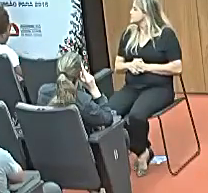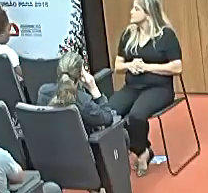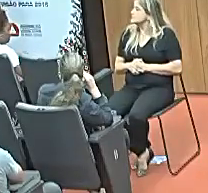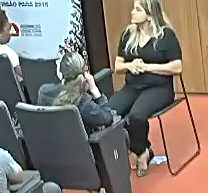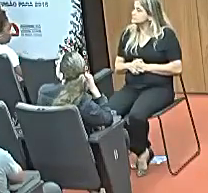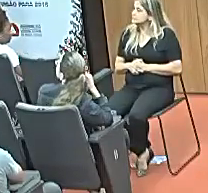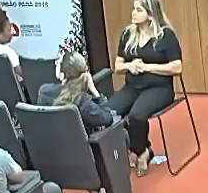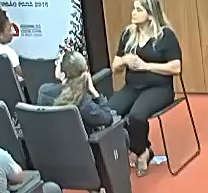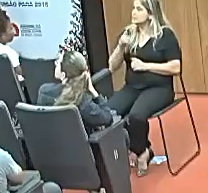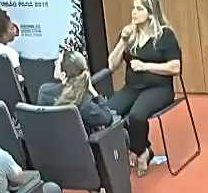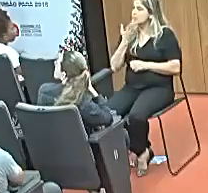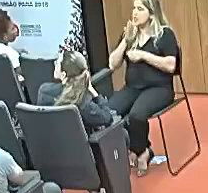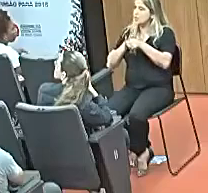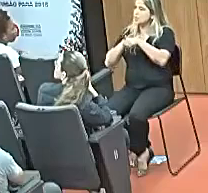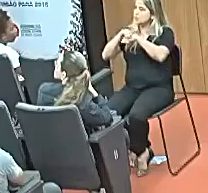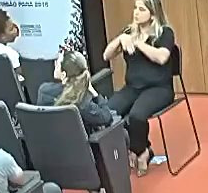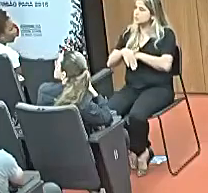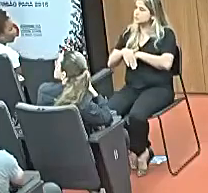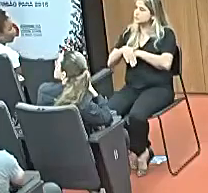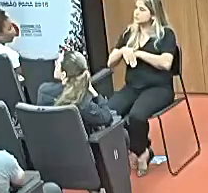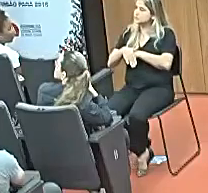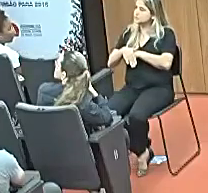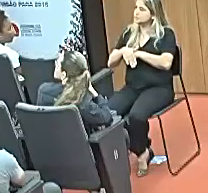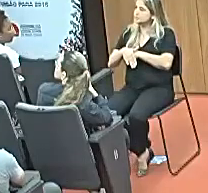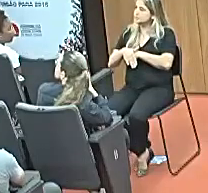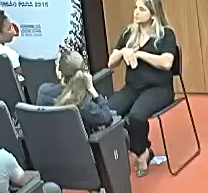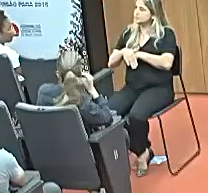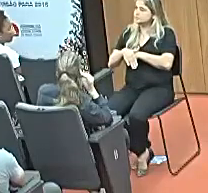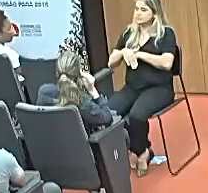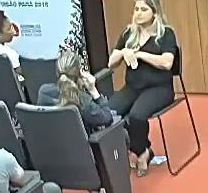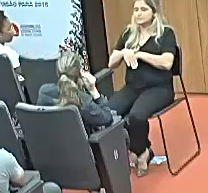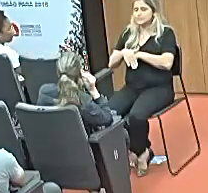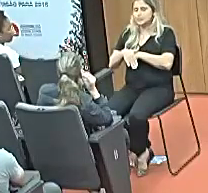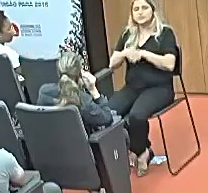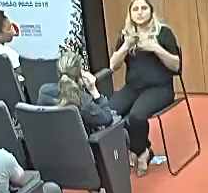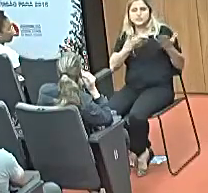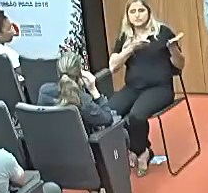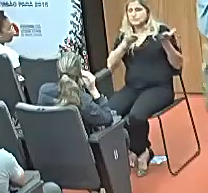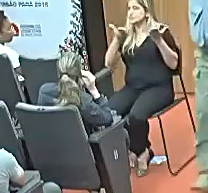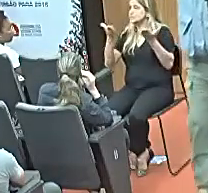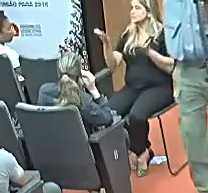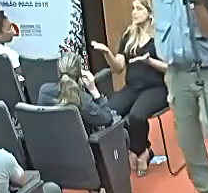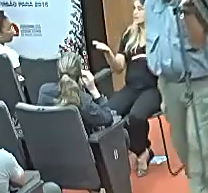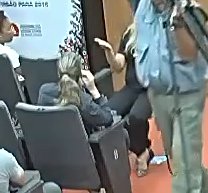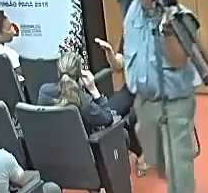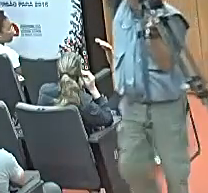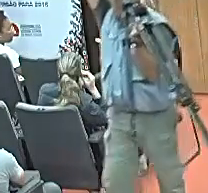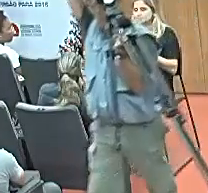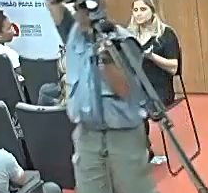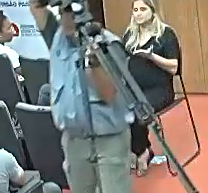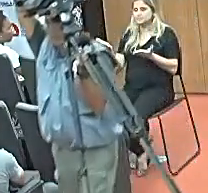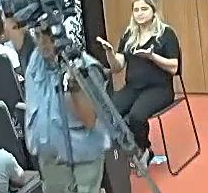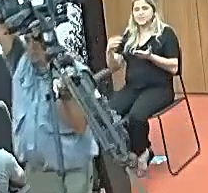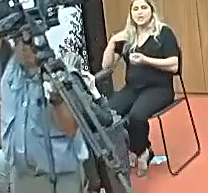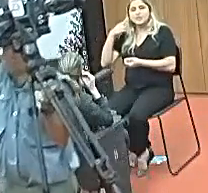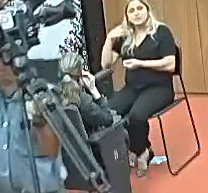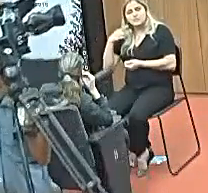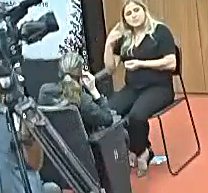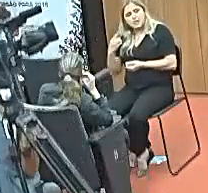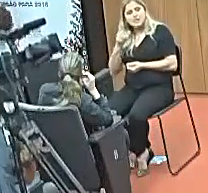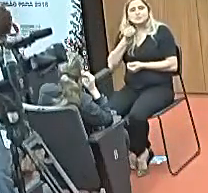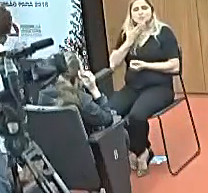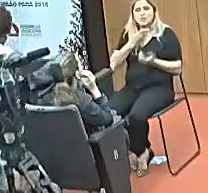boa noite boa noite doutor jamba noite tá federal o subsecretário deputado andré